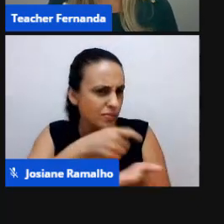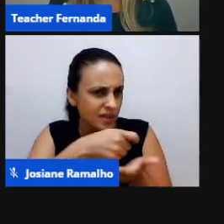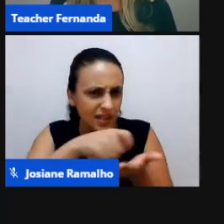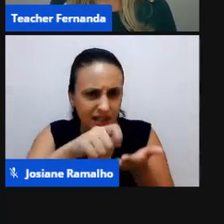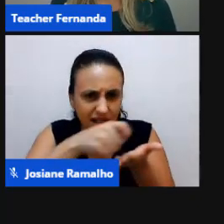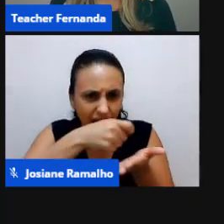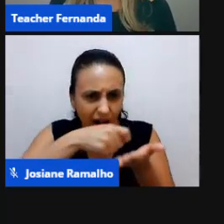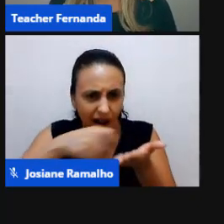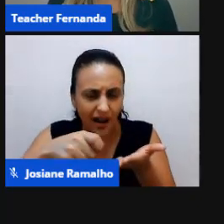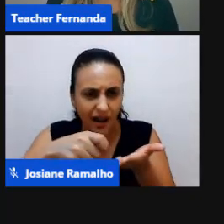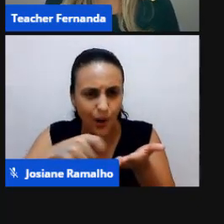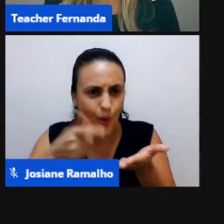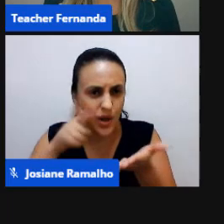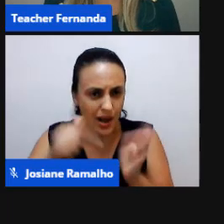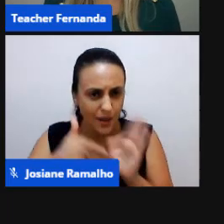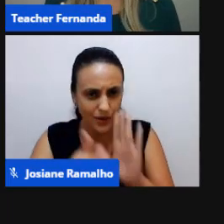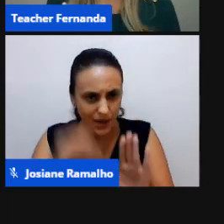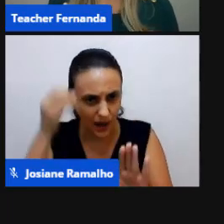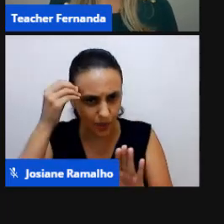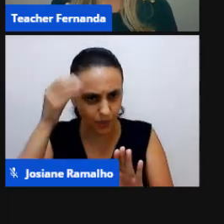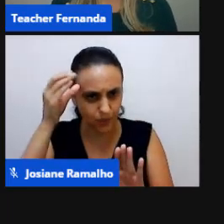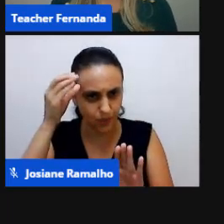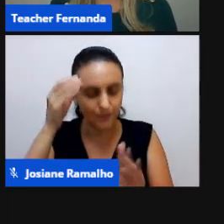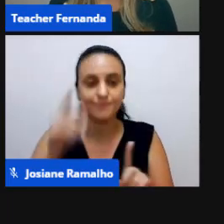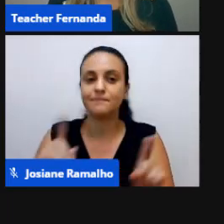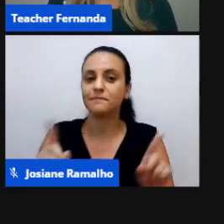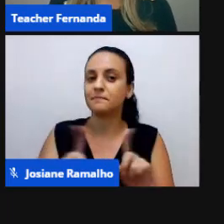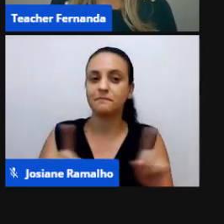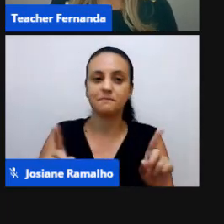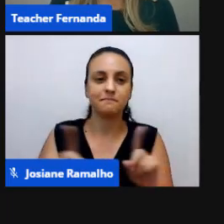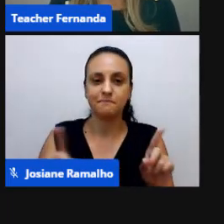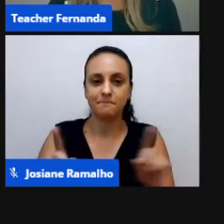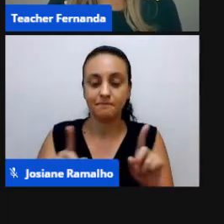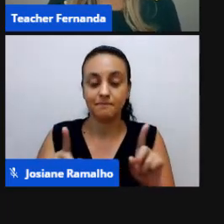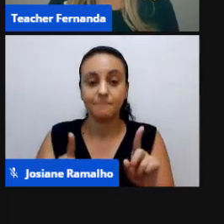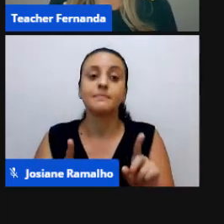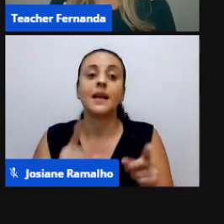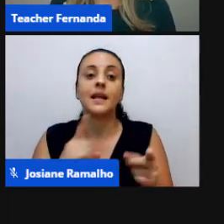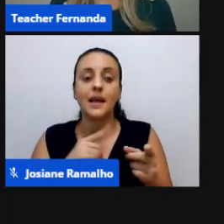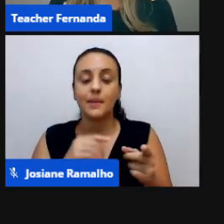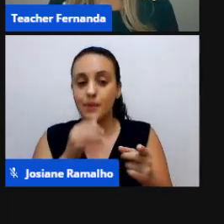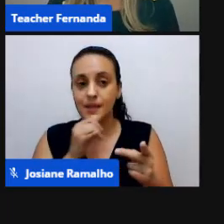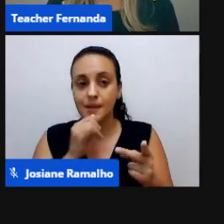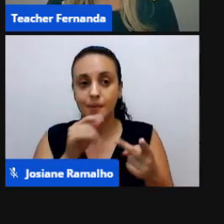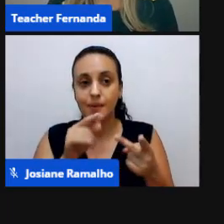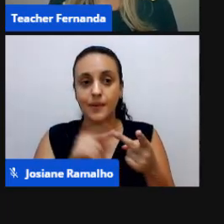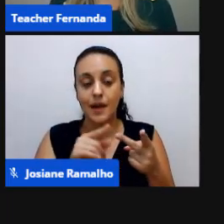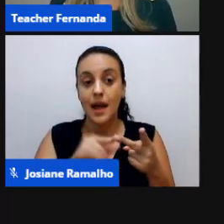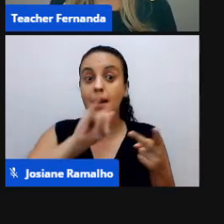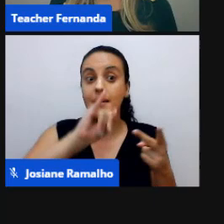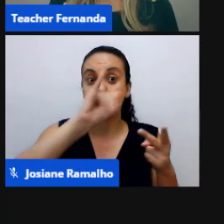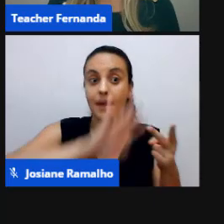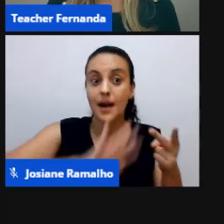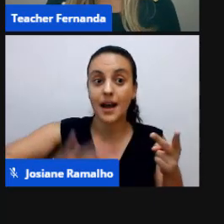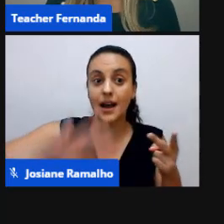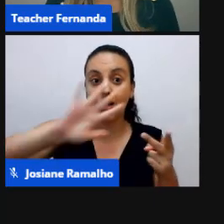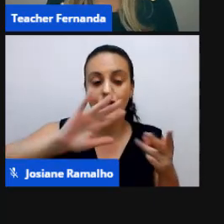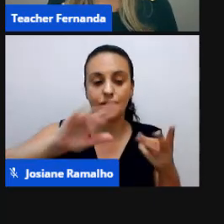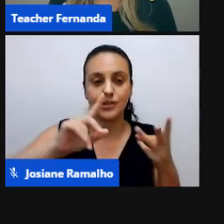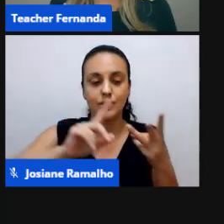do conhecimento, que representam o conhecimento. Dentre eles estão a imagem,